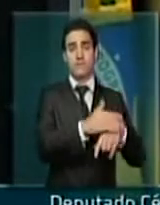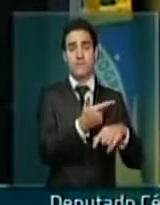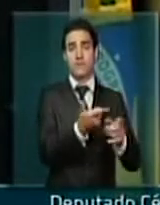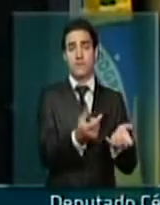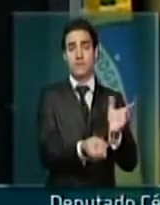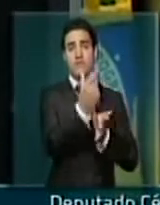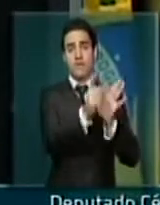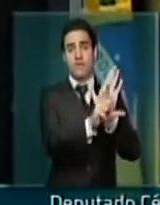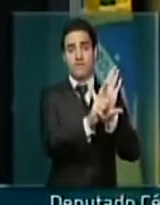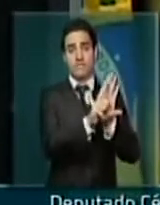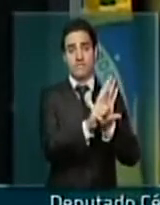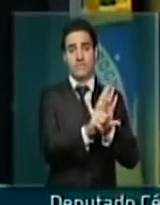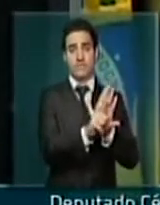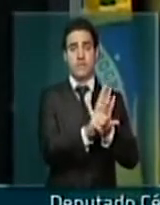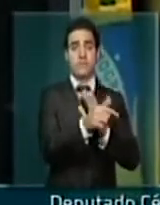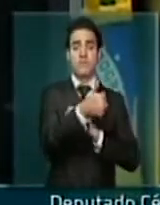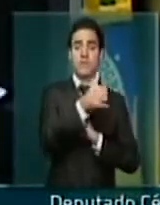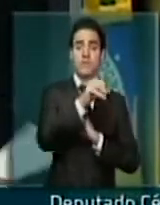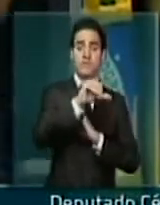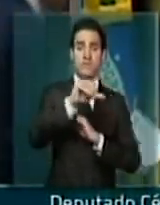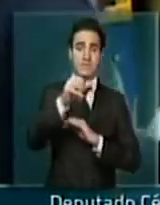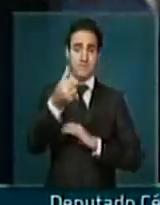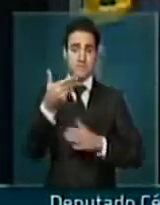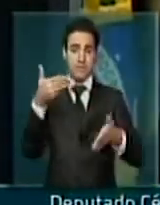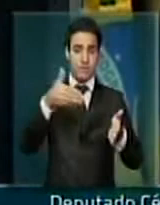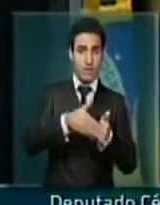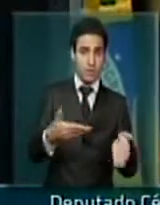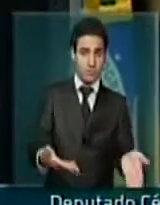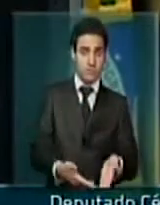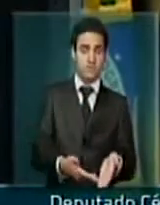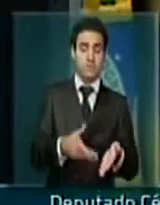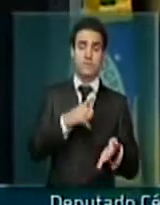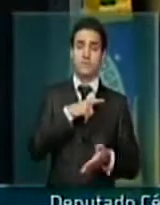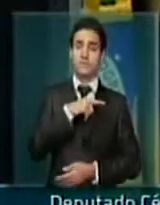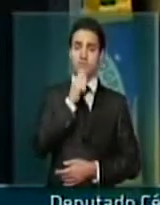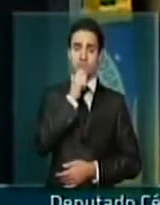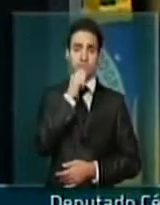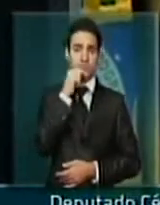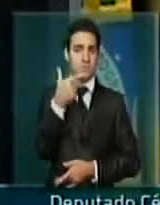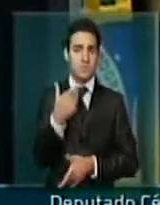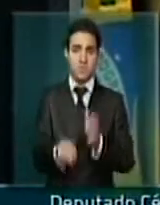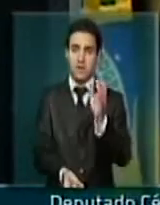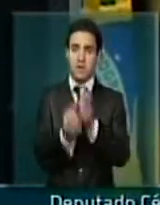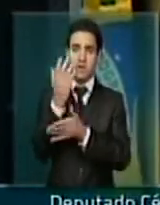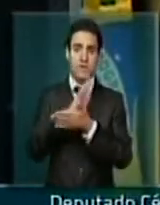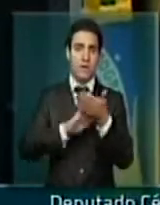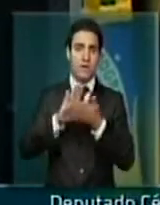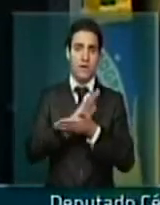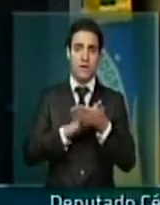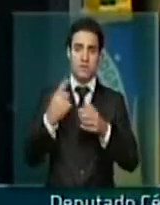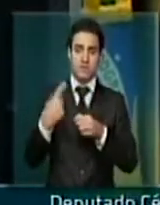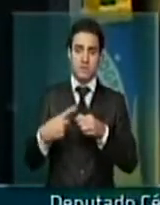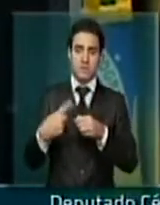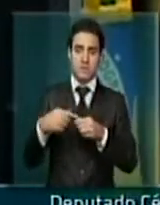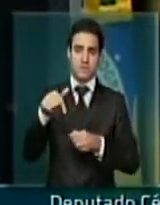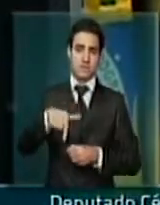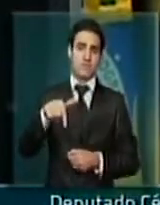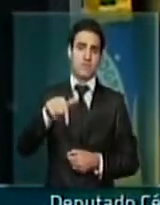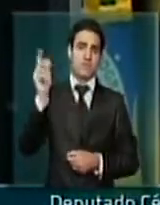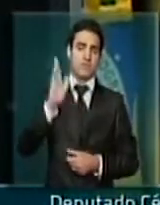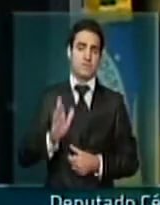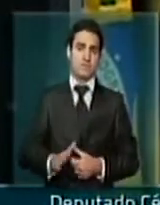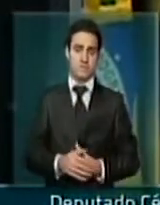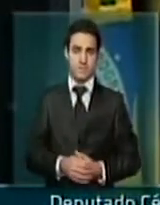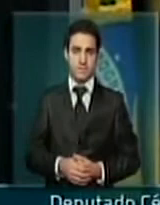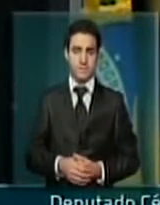legisferante. De 1996 para cá, não foi criado mais nenhum novo município nesse país.